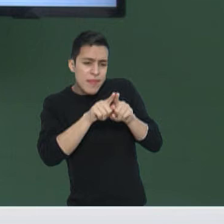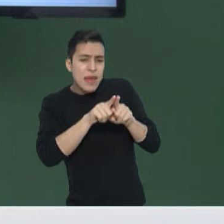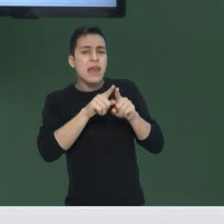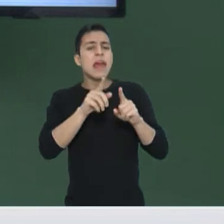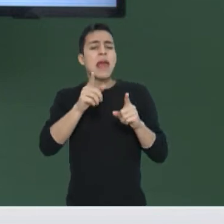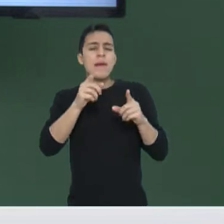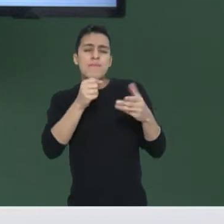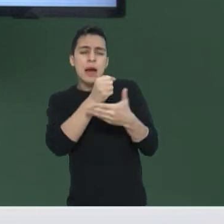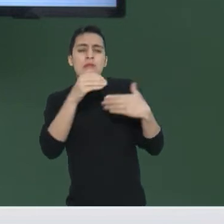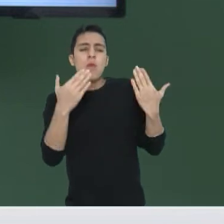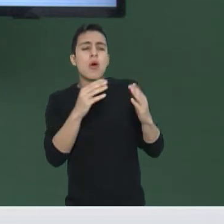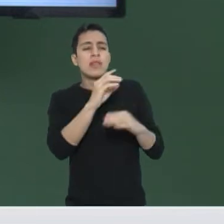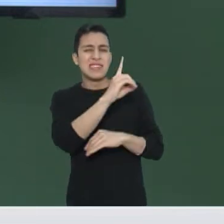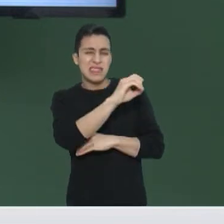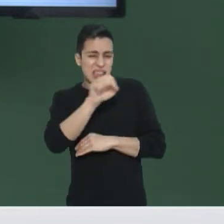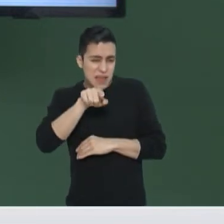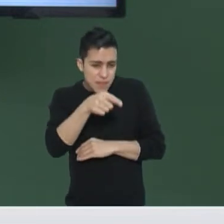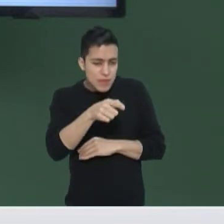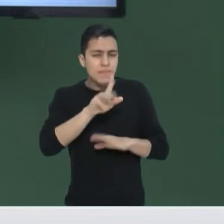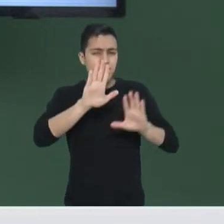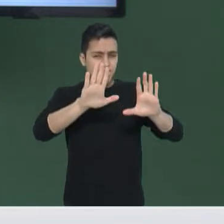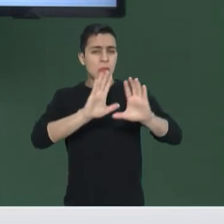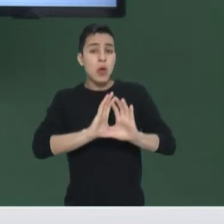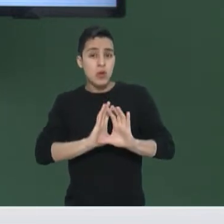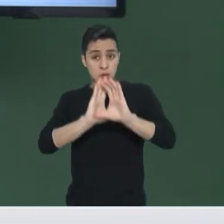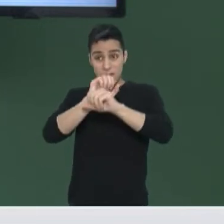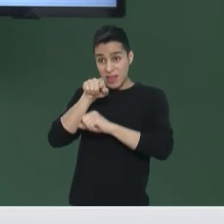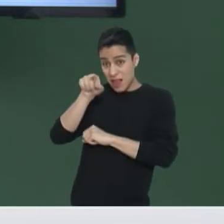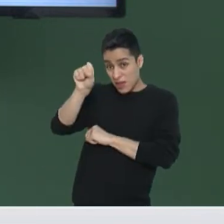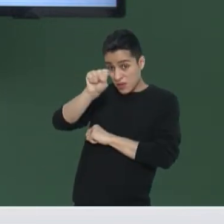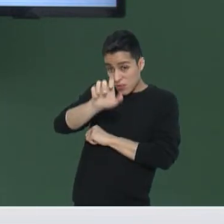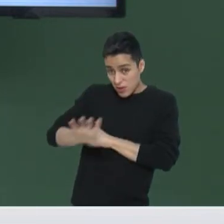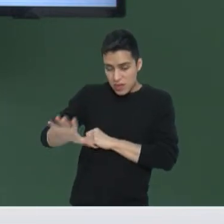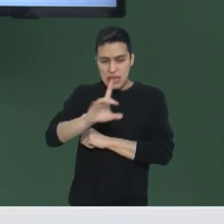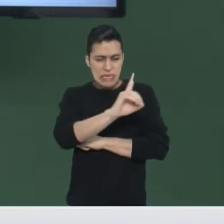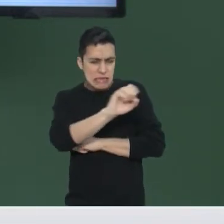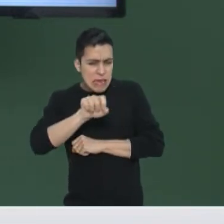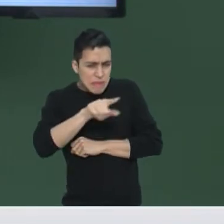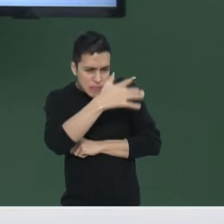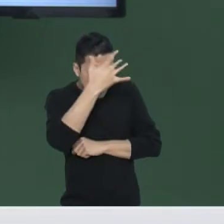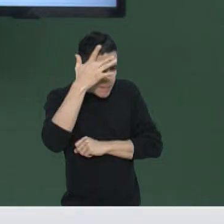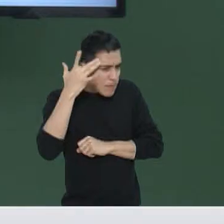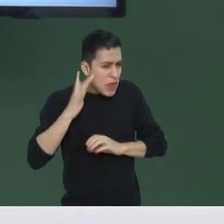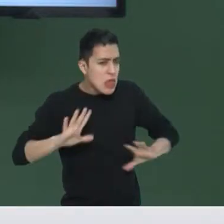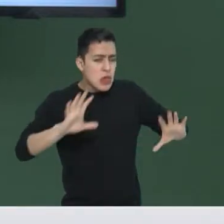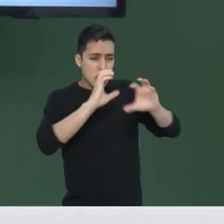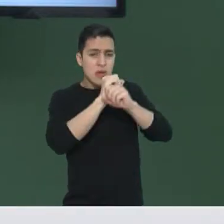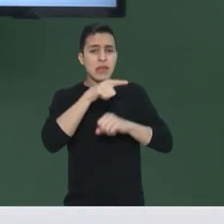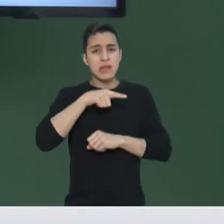baseado no número 100 mil. Então lá no Sudeste, a cada 100 mil habitantes, nós temos